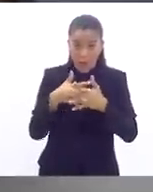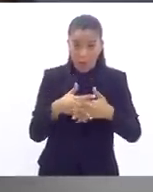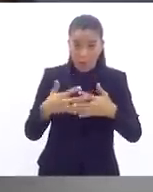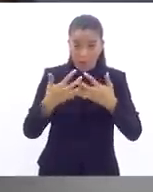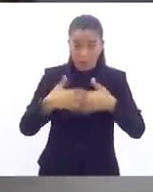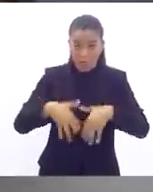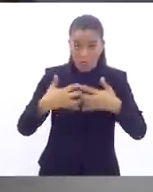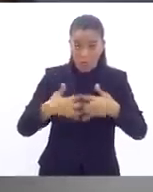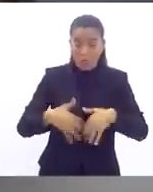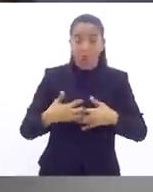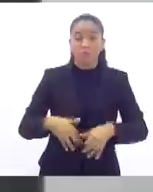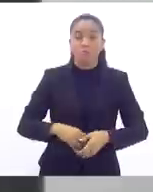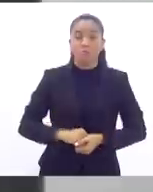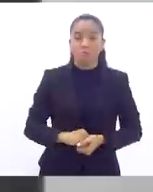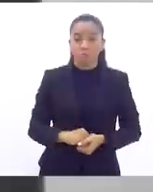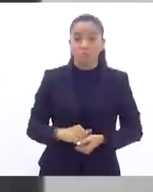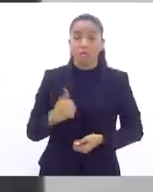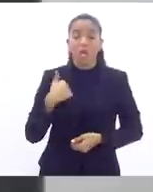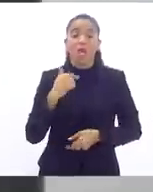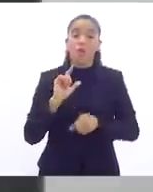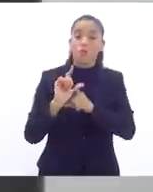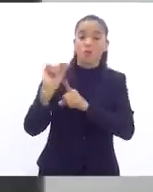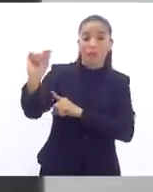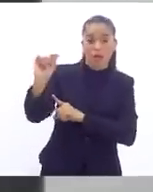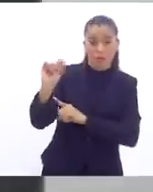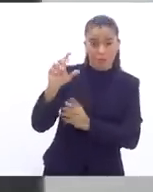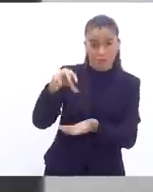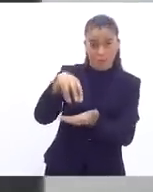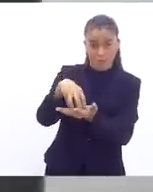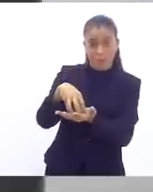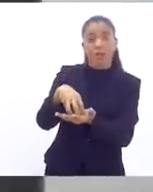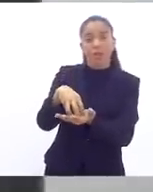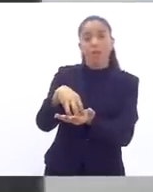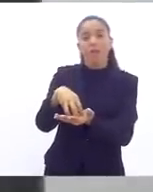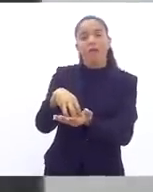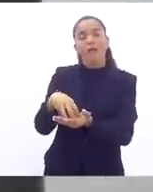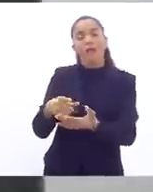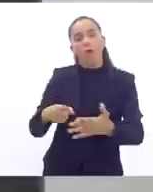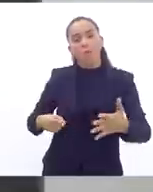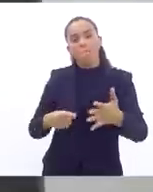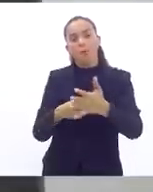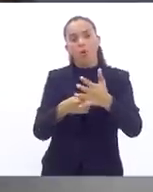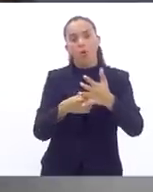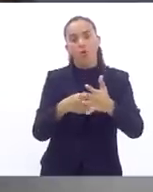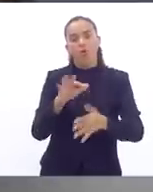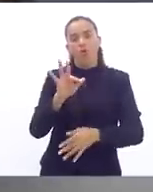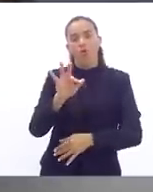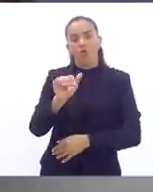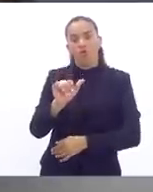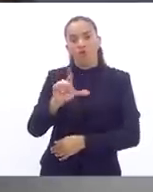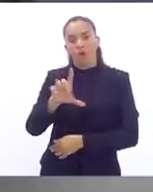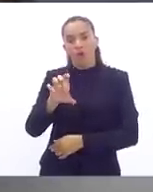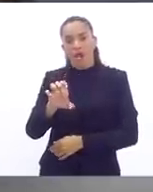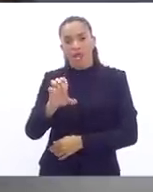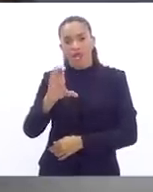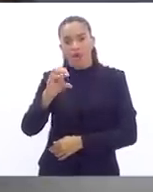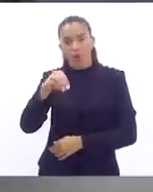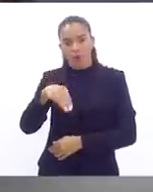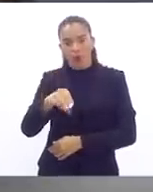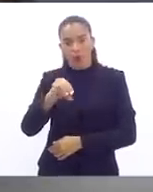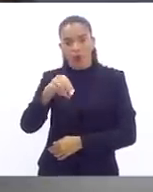Petrópolis Olha só gente aí eu saí da agência E dei entrada no conosco na pensão da minha madrasta